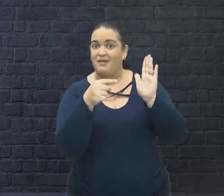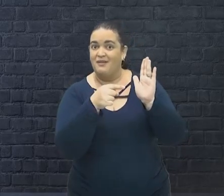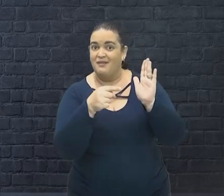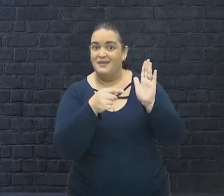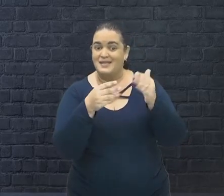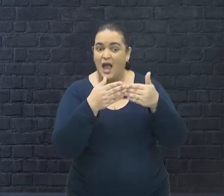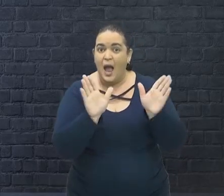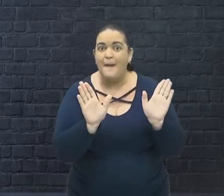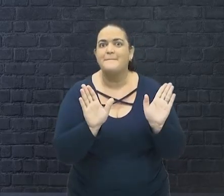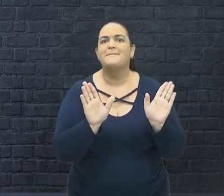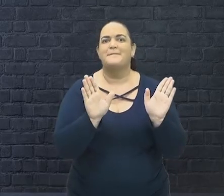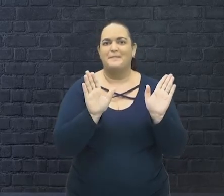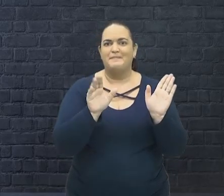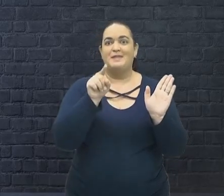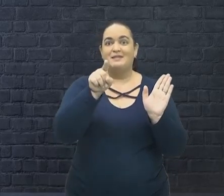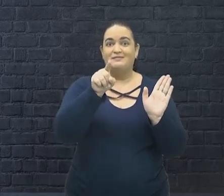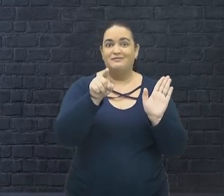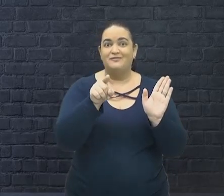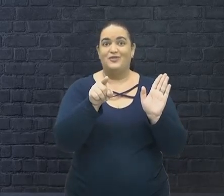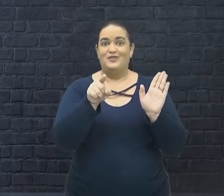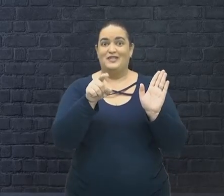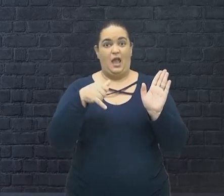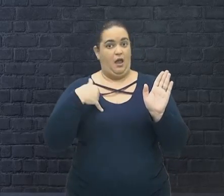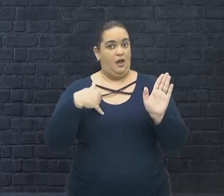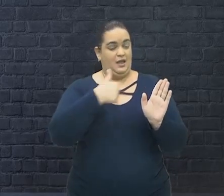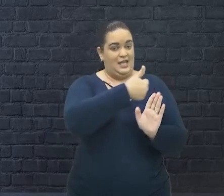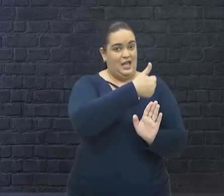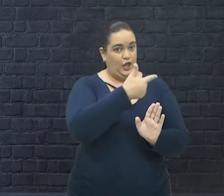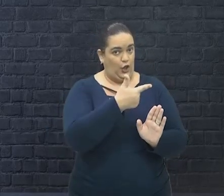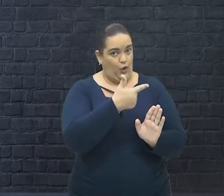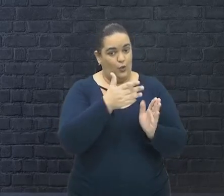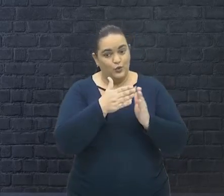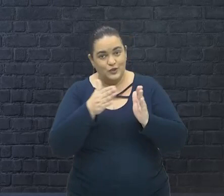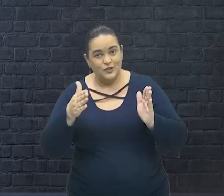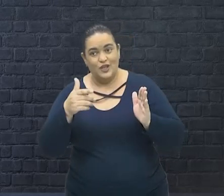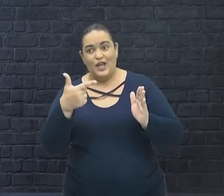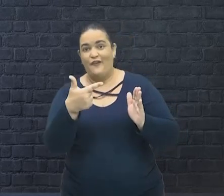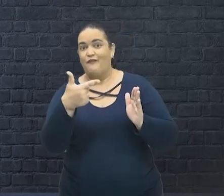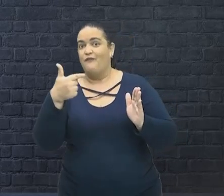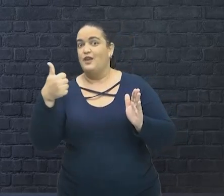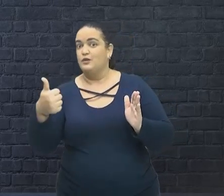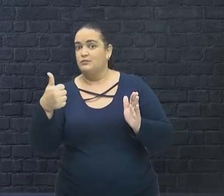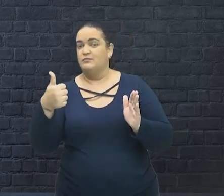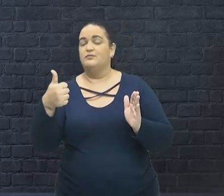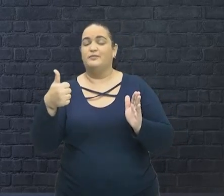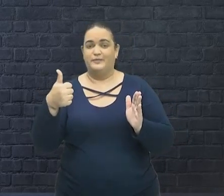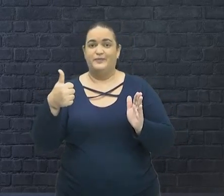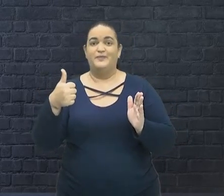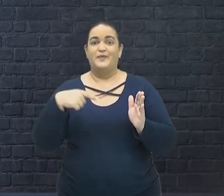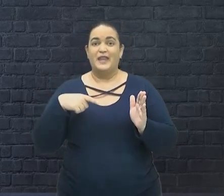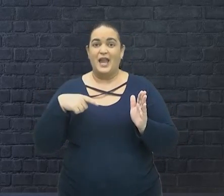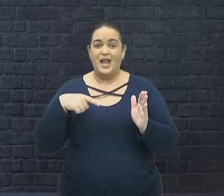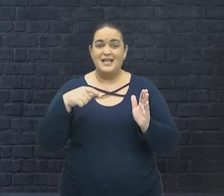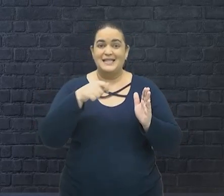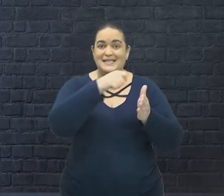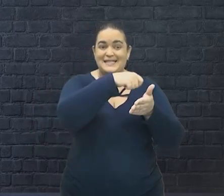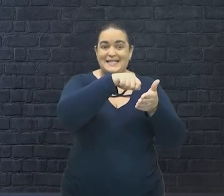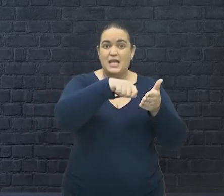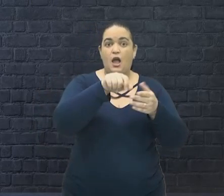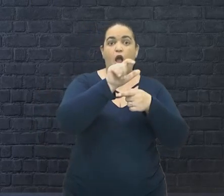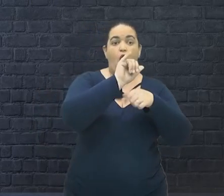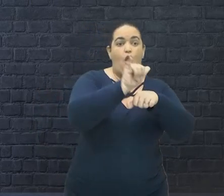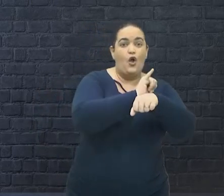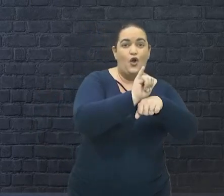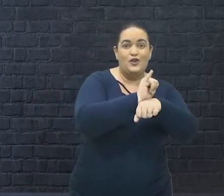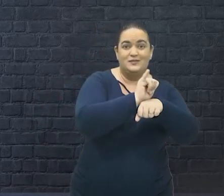para jovens de 12 a 21 anos, está na descrição do canal do YouTube do